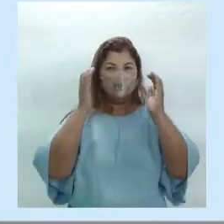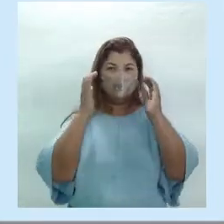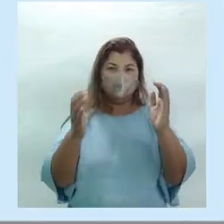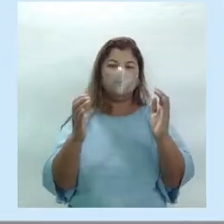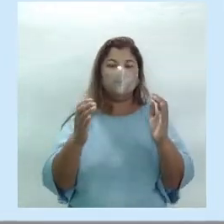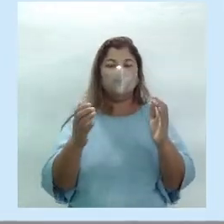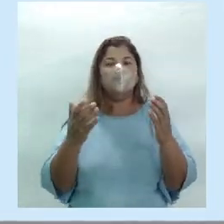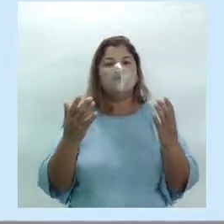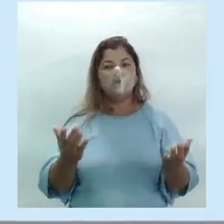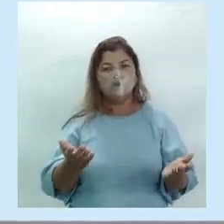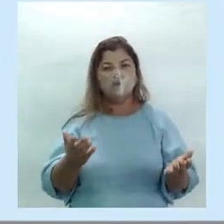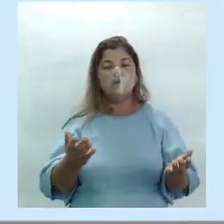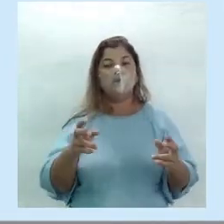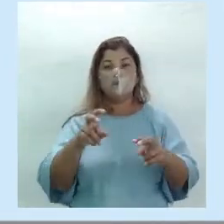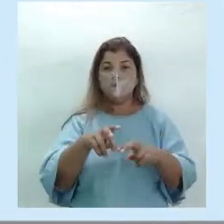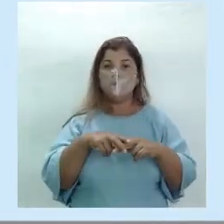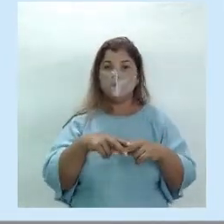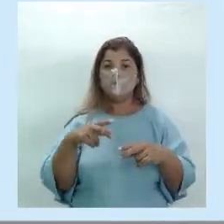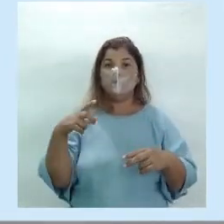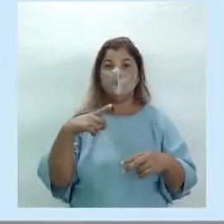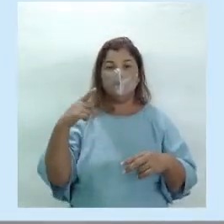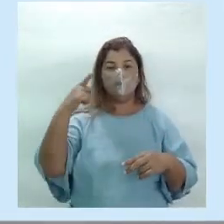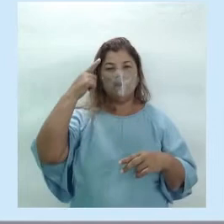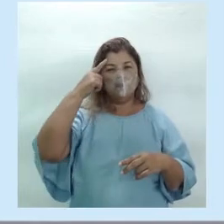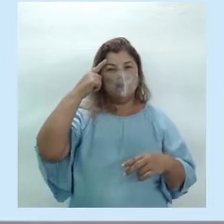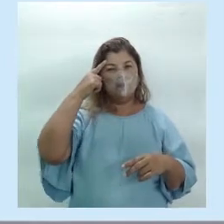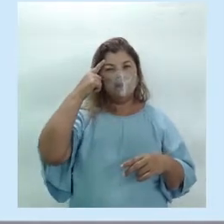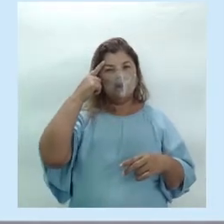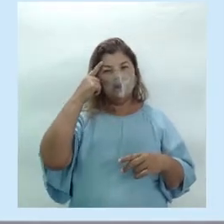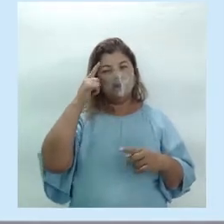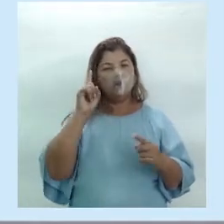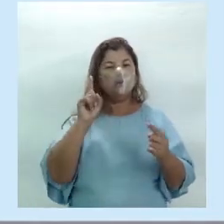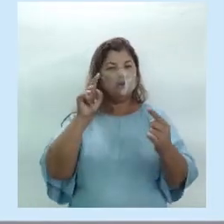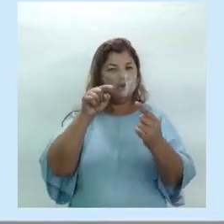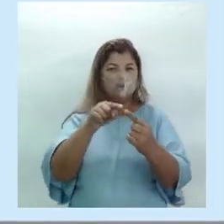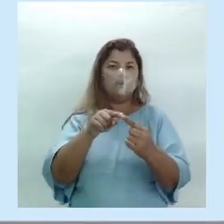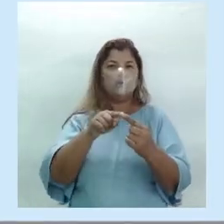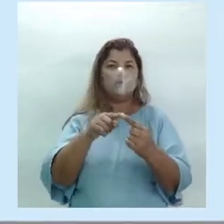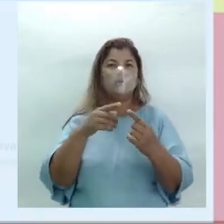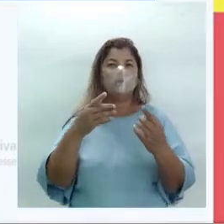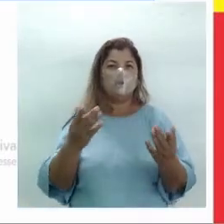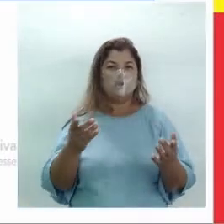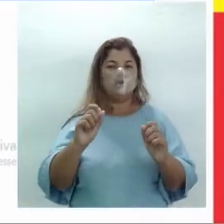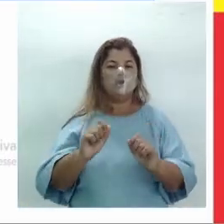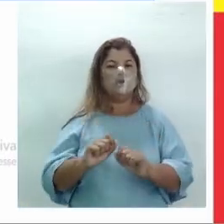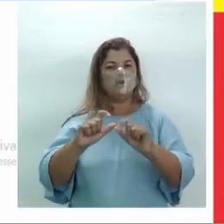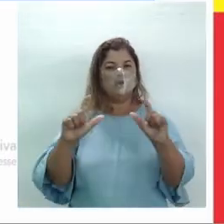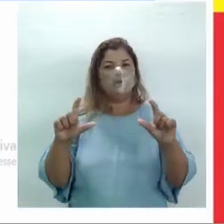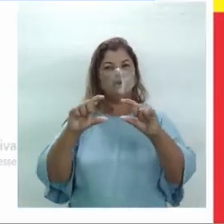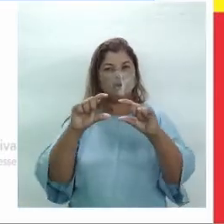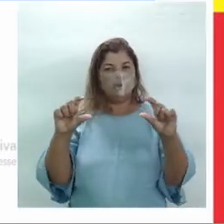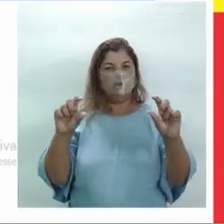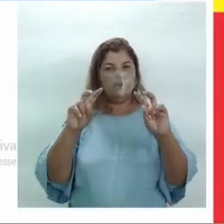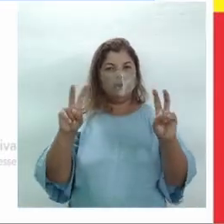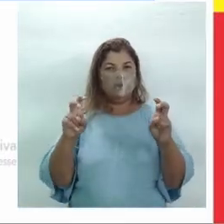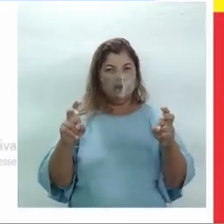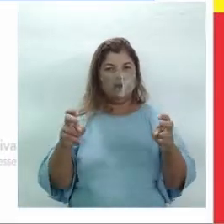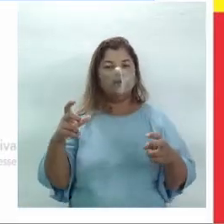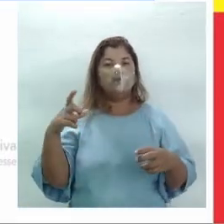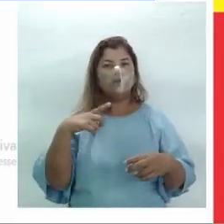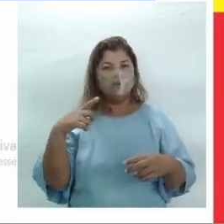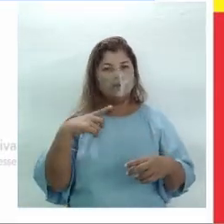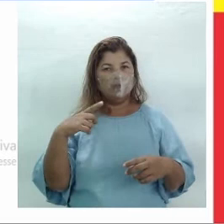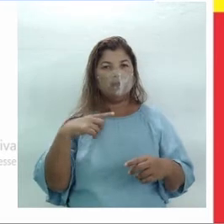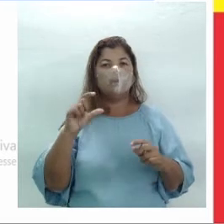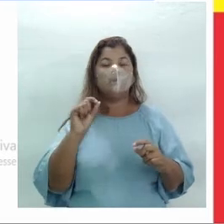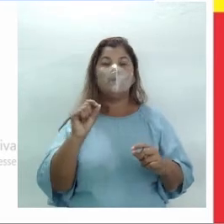E para isso, nós temos um pensamento norteador. Vamos lá. Como há na tela, nós temos a seguinte